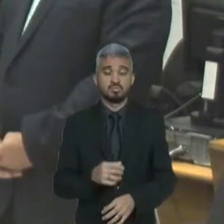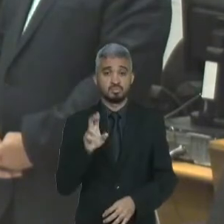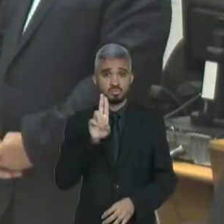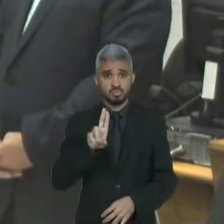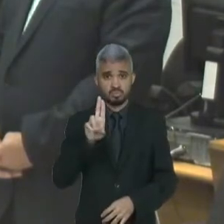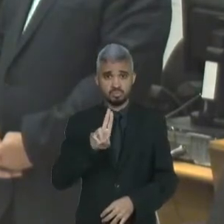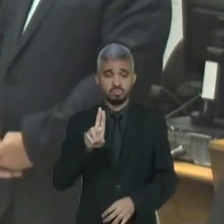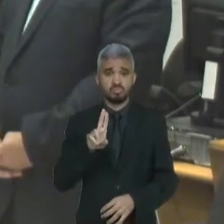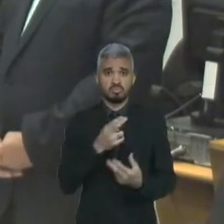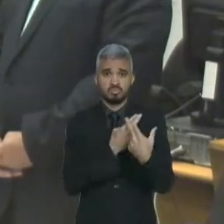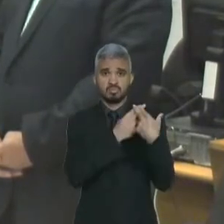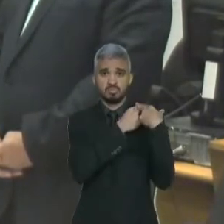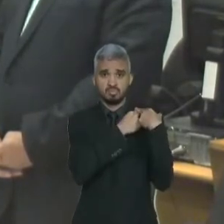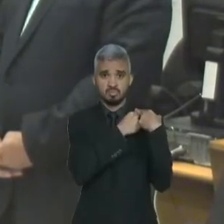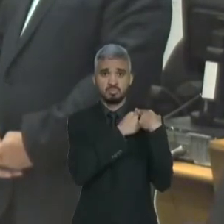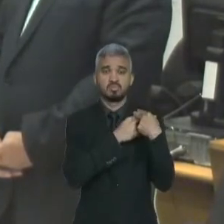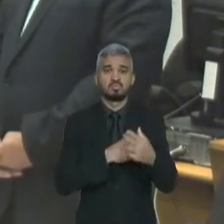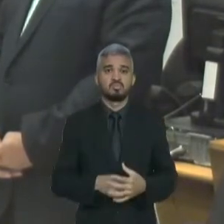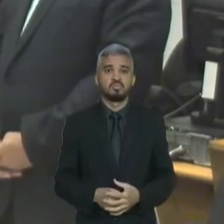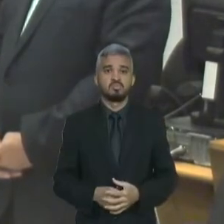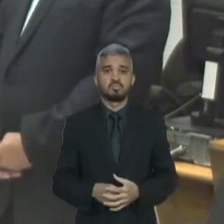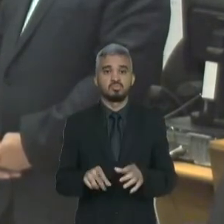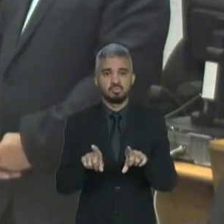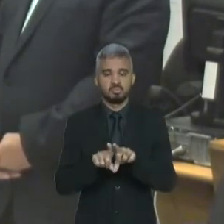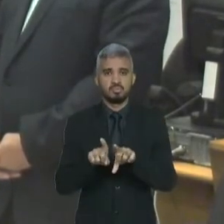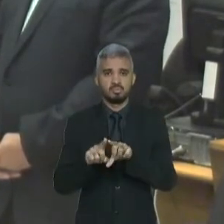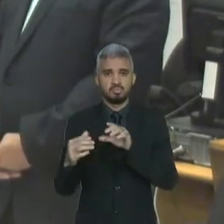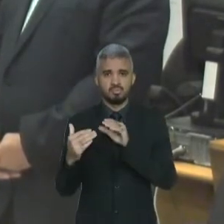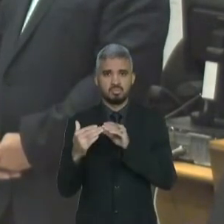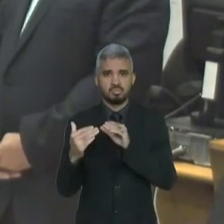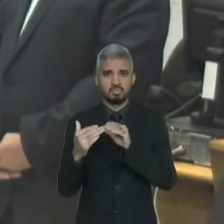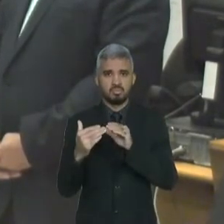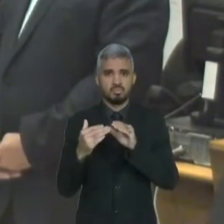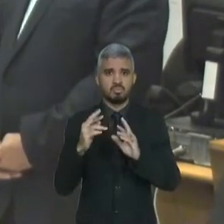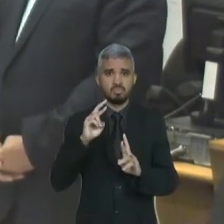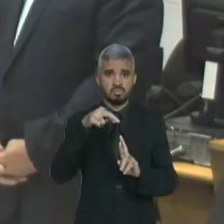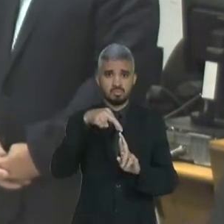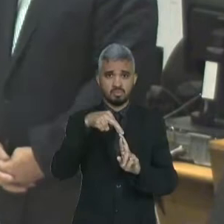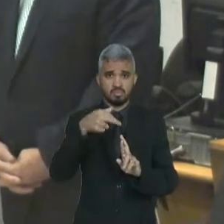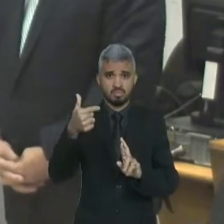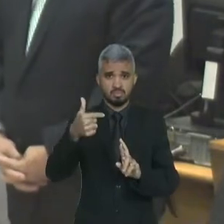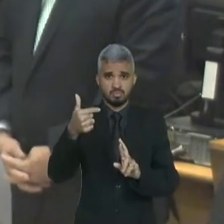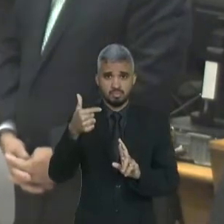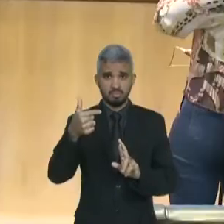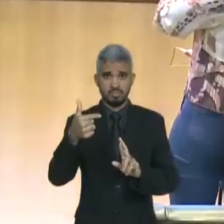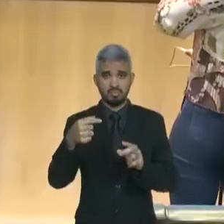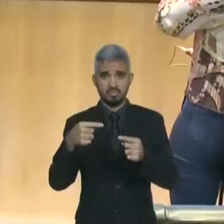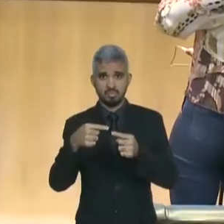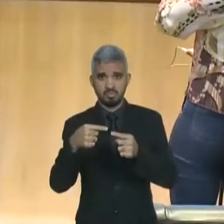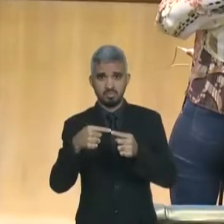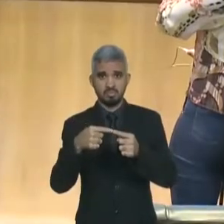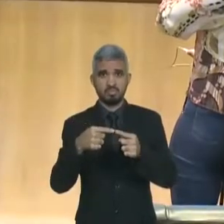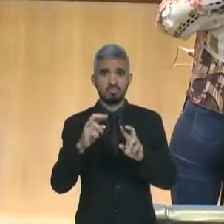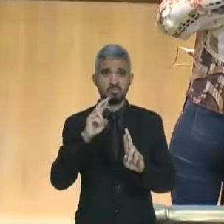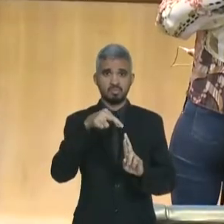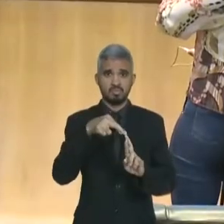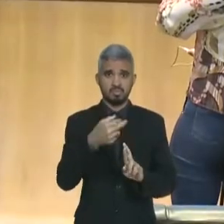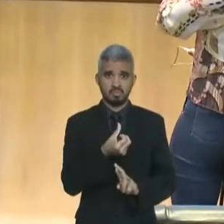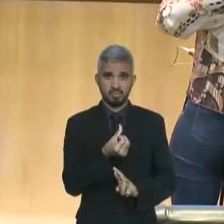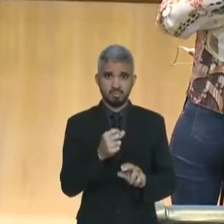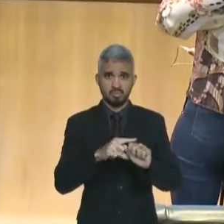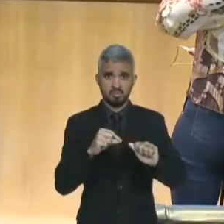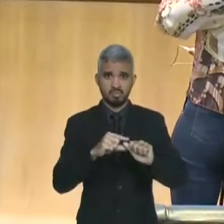a realização de sessões de cinema adaptado para pessoas com transtorno do